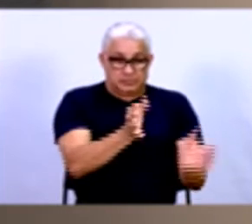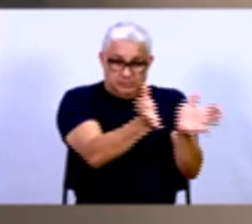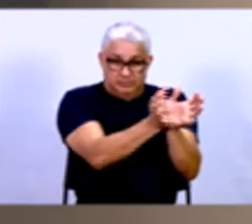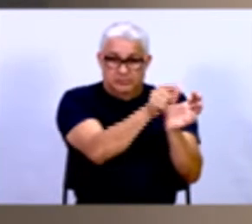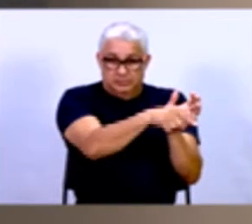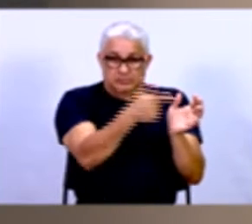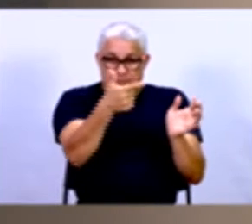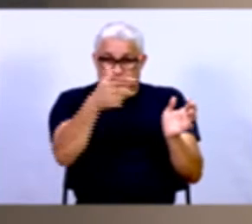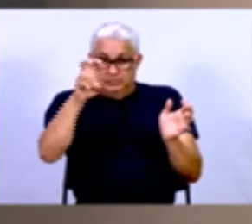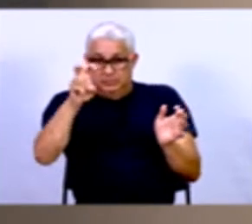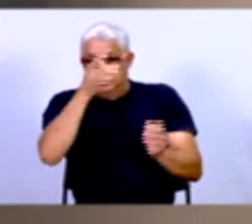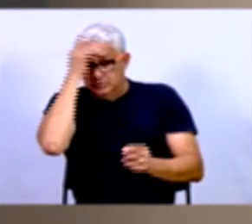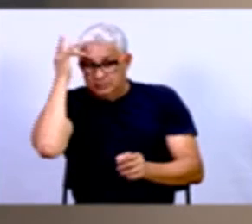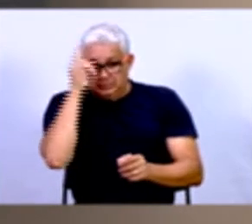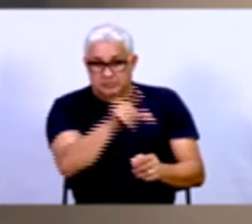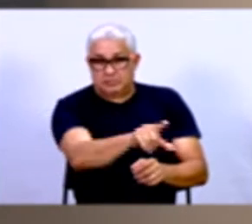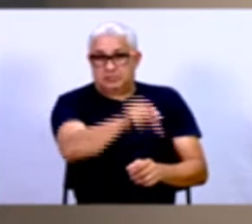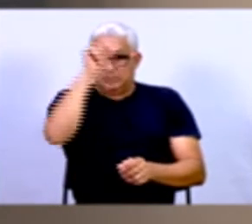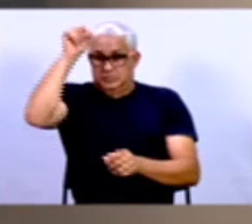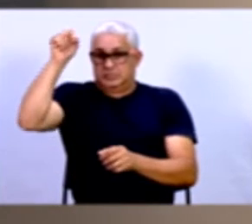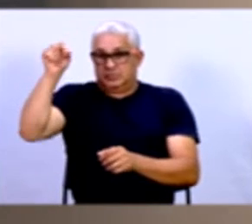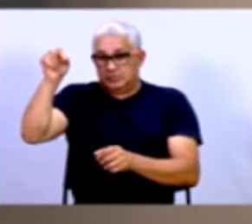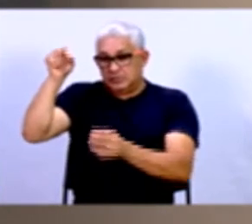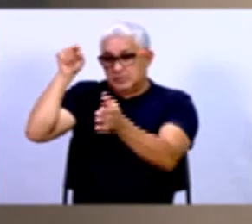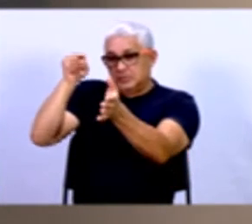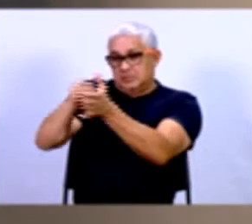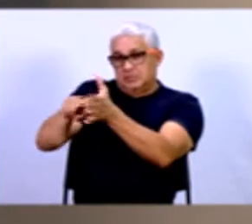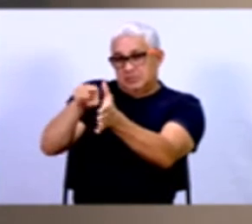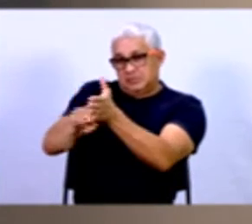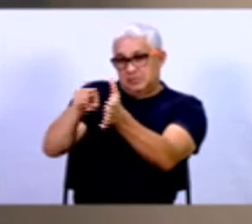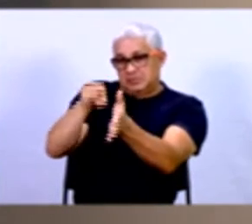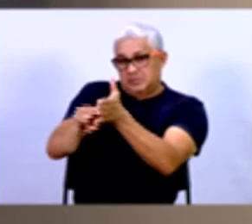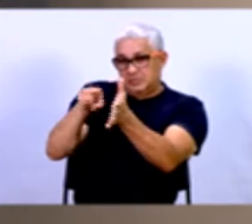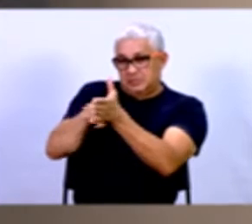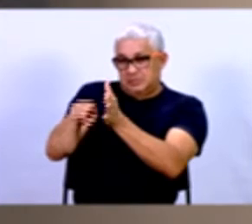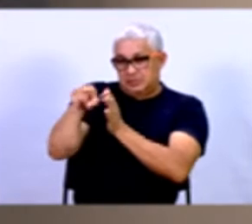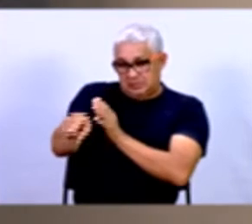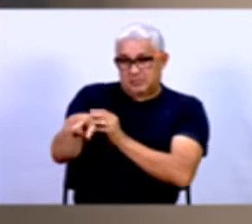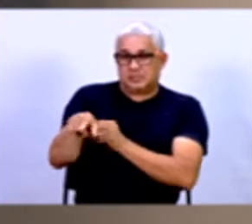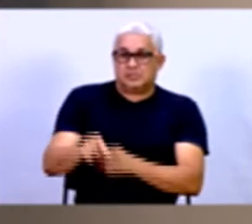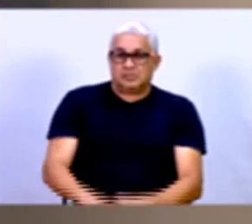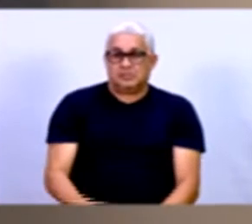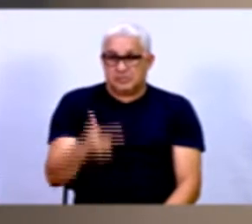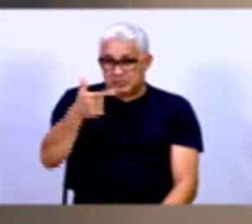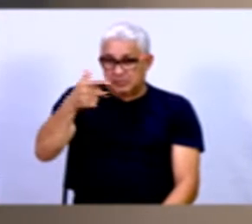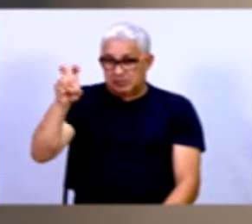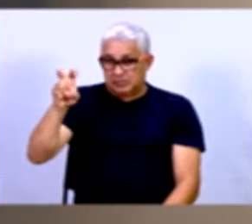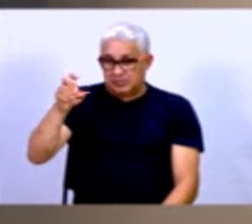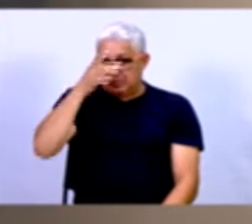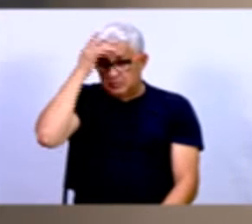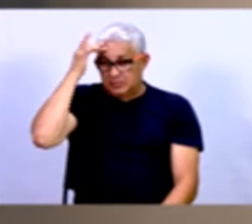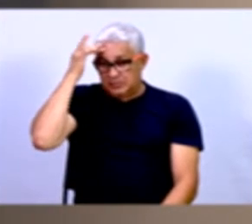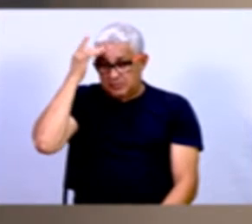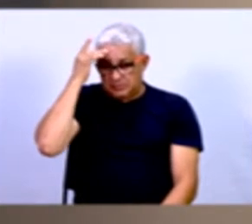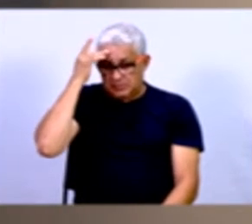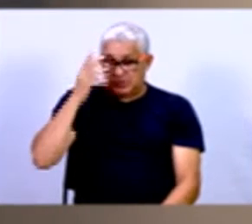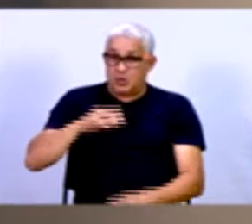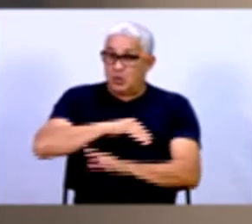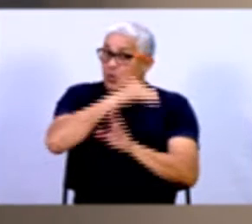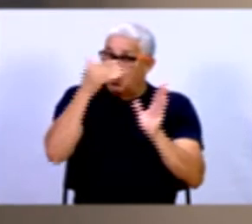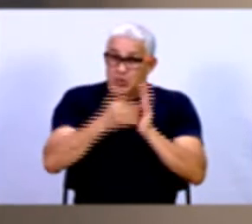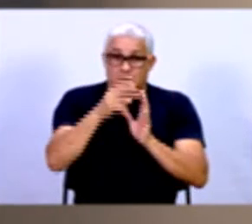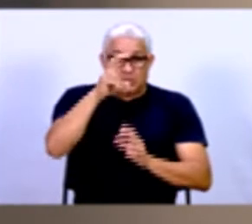pegar 25 pessoas e vai aplicar o questionário. Sendo que as 50 pessoas é a